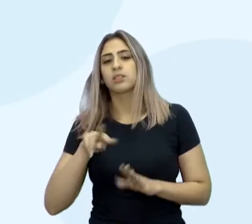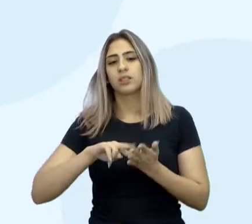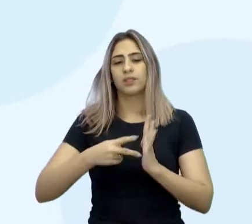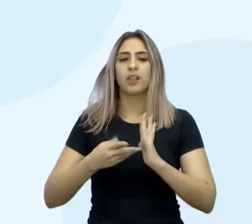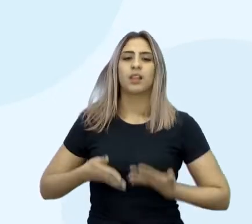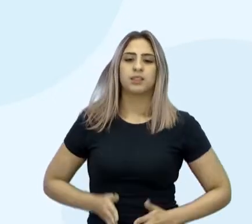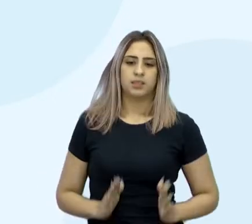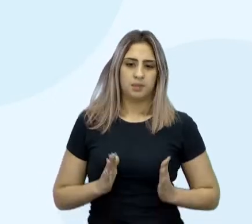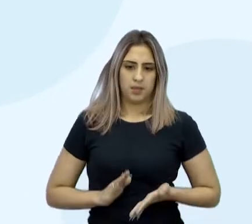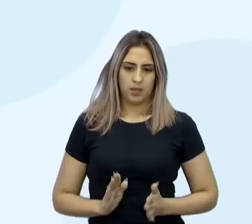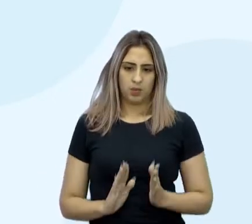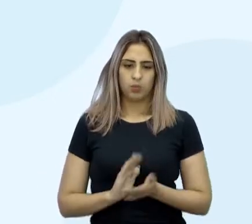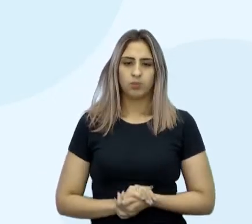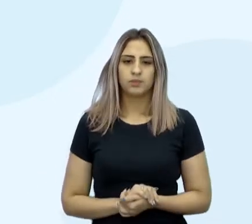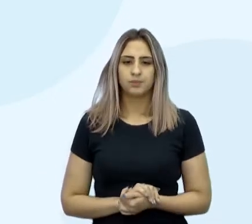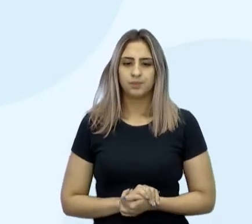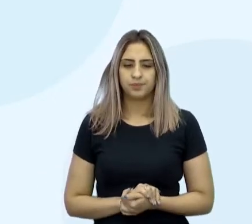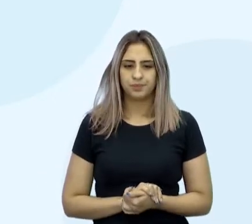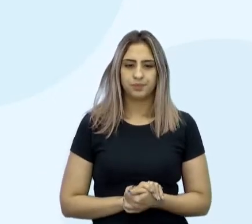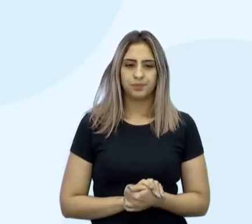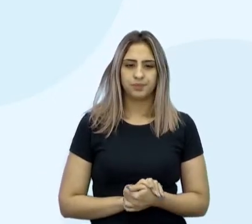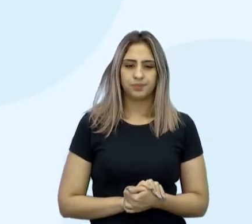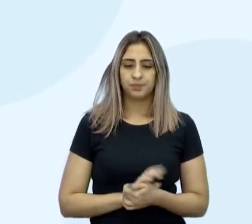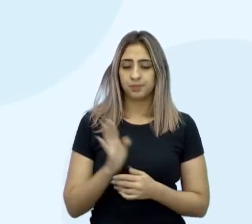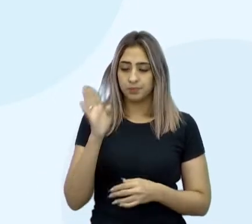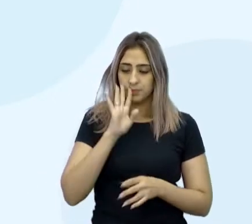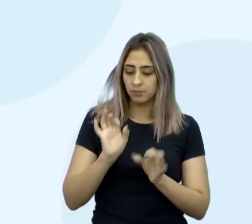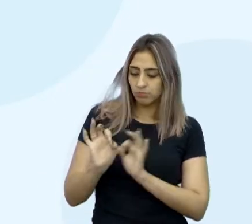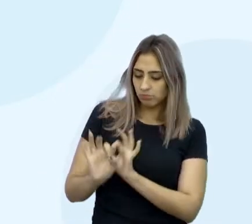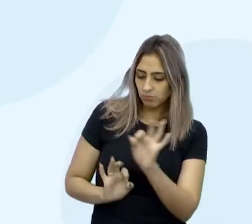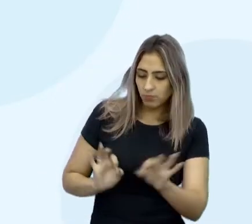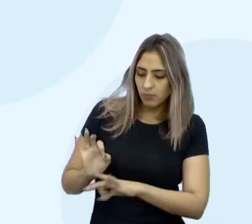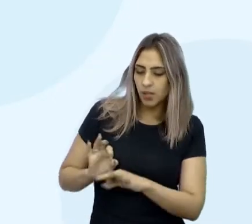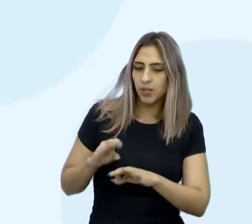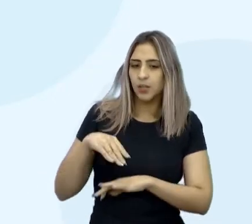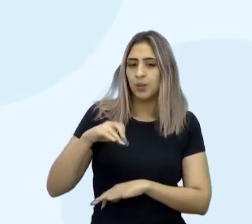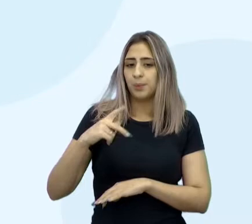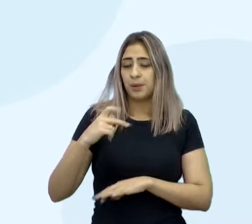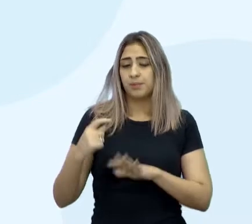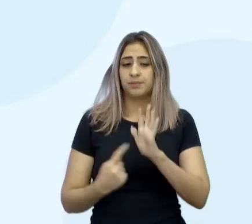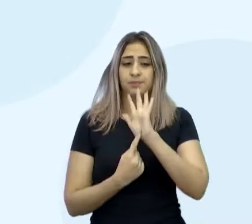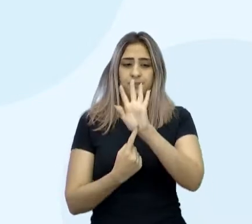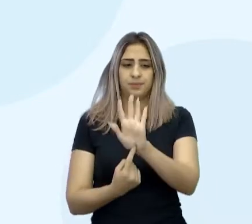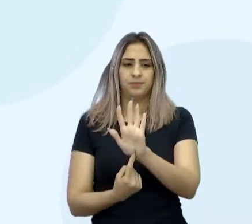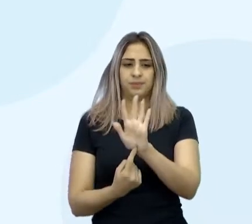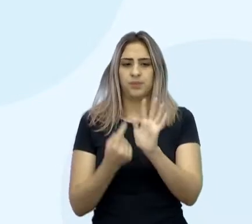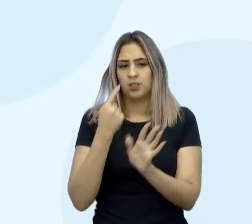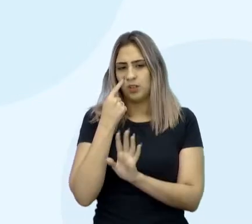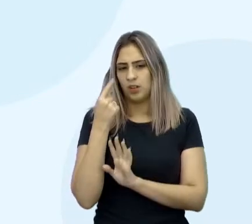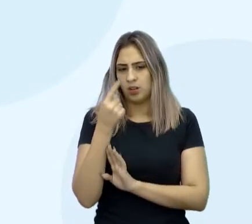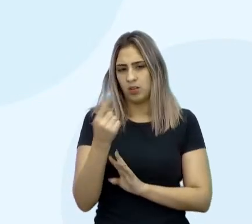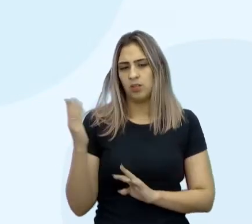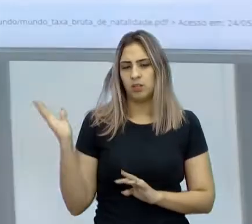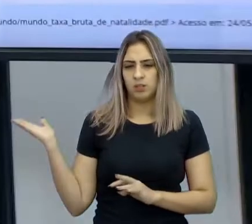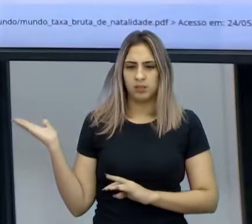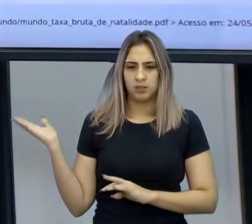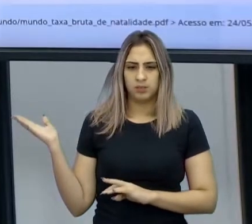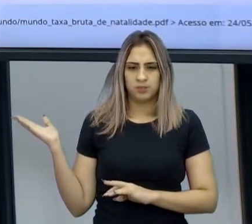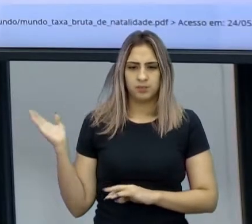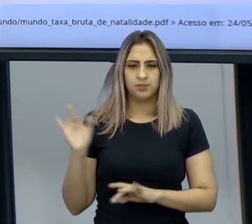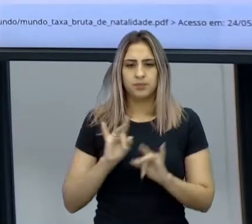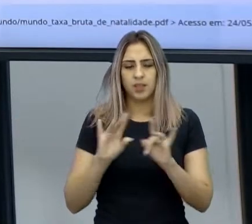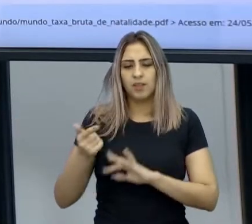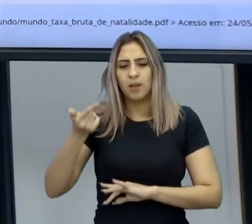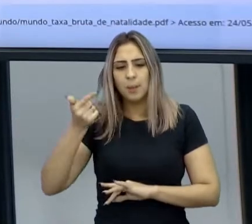seja, o Brasil está naquela última projeção do mapa, né, mostrando que a taxa de natalidade do Brasil está cada vez